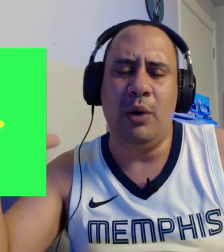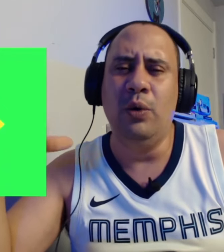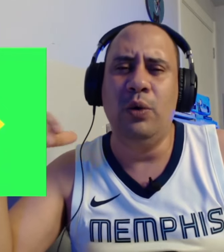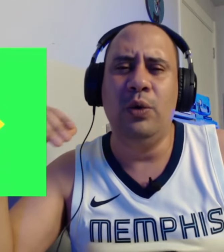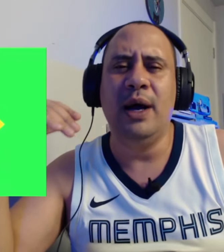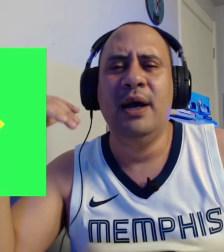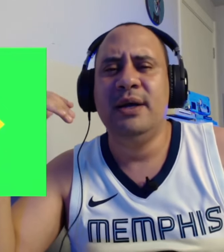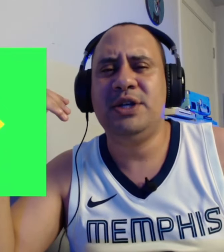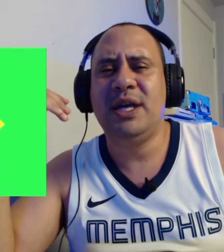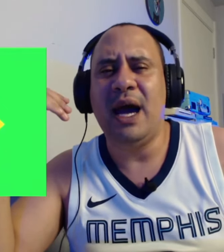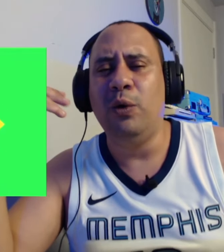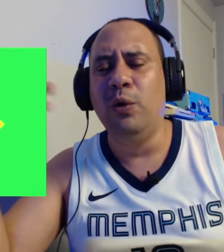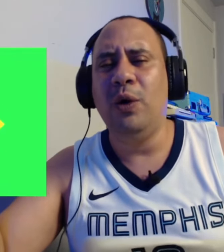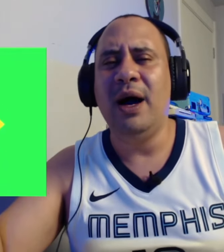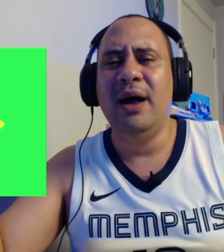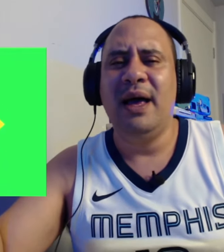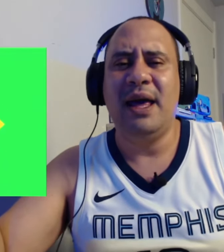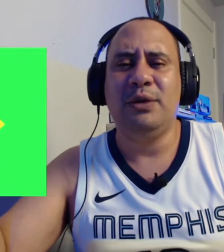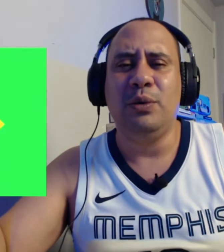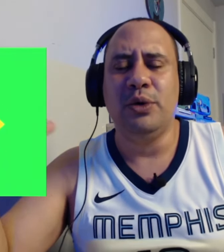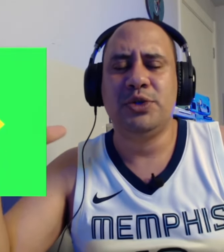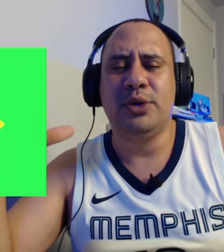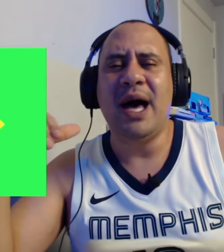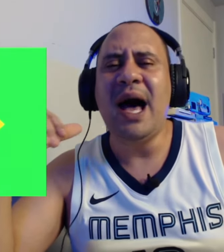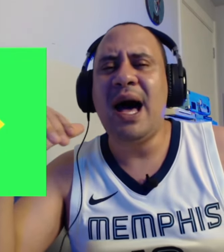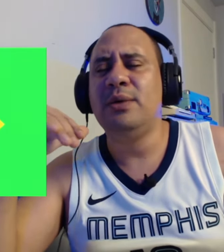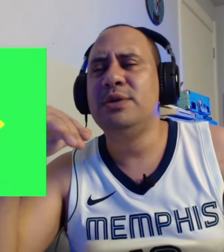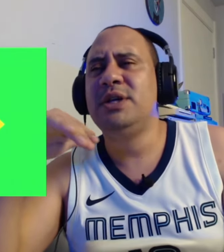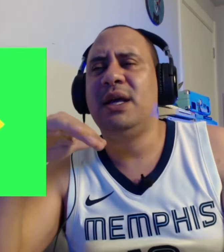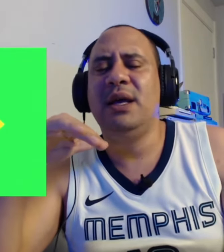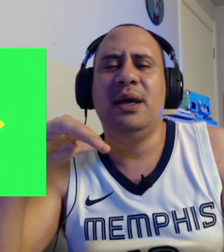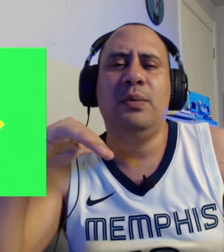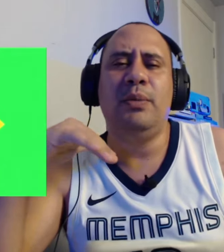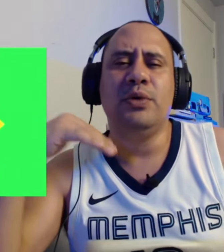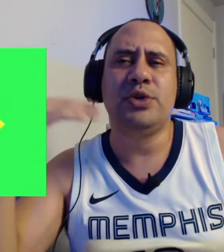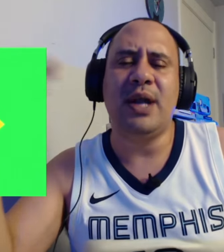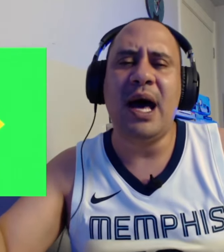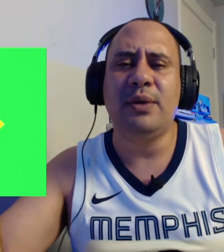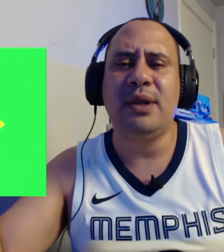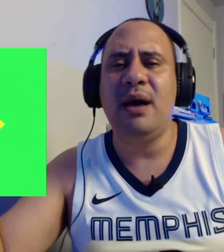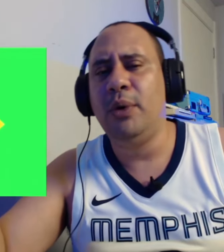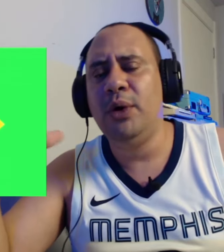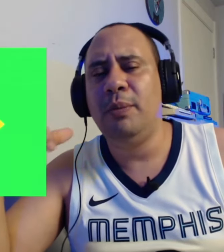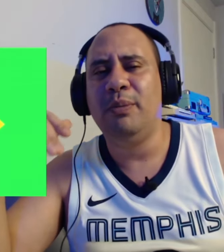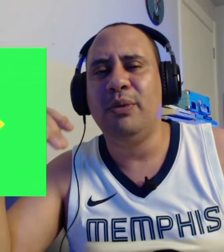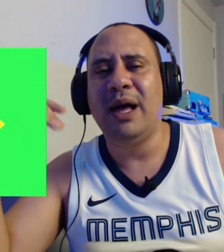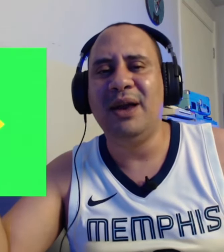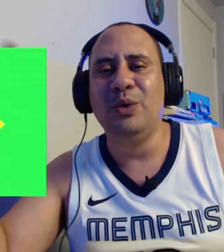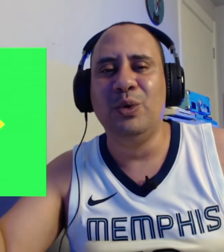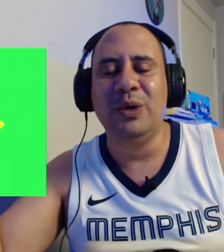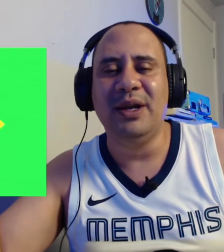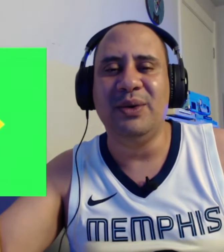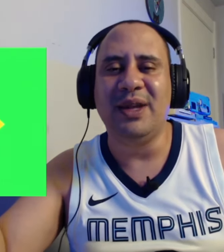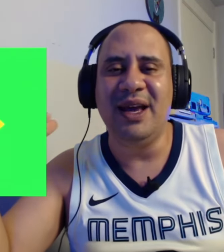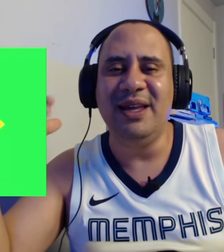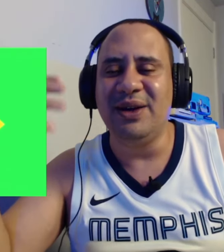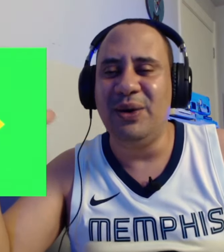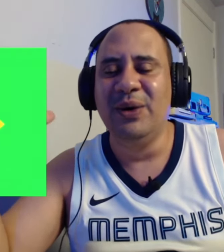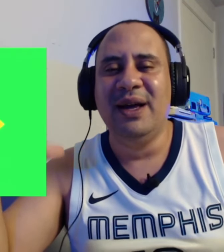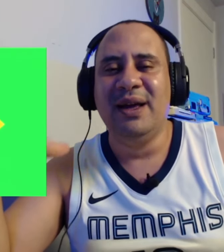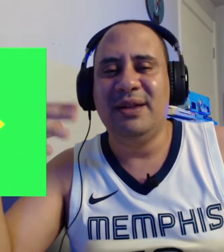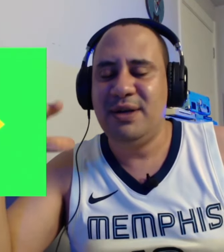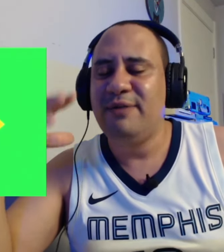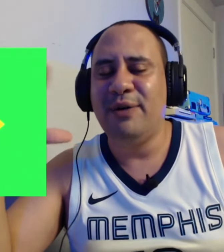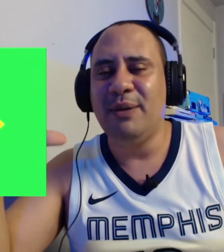vai para a rua, de que a rua é do Bolsonaro, de que o Bolsonaro tem apoio popular e o Lula não tem.